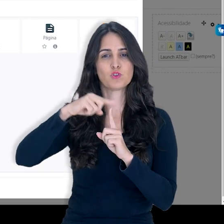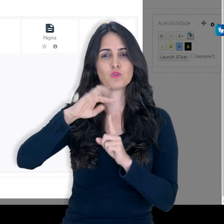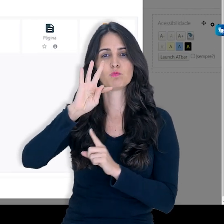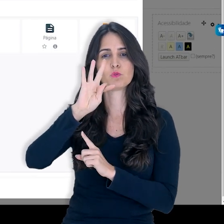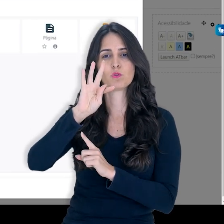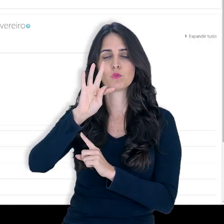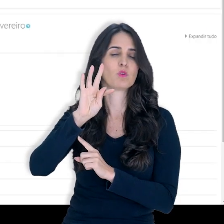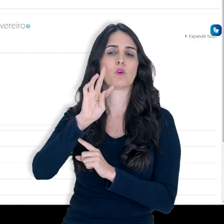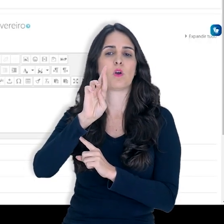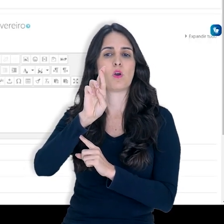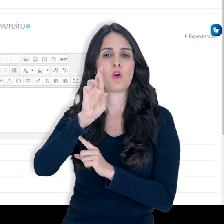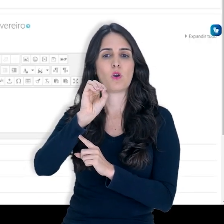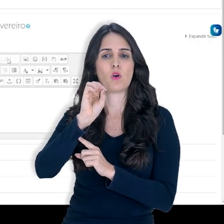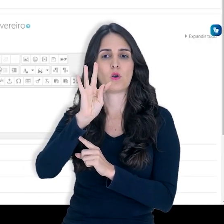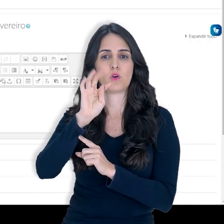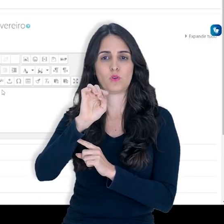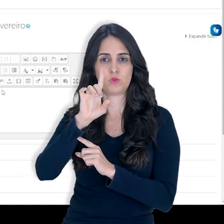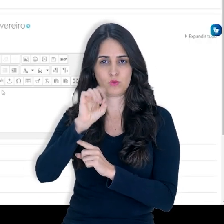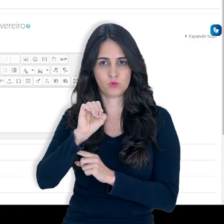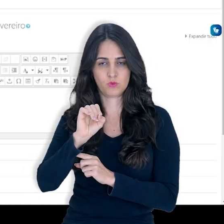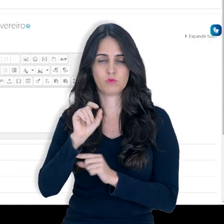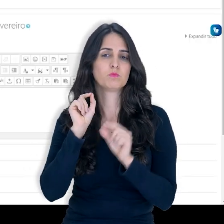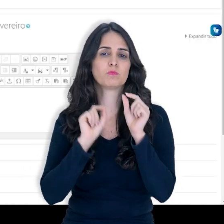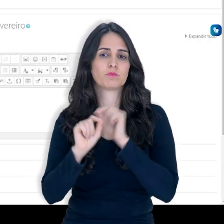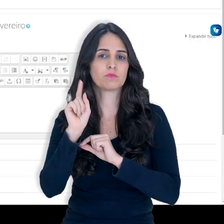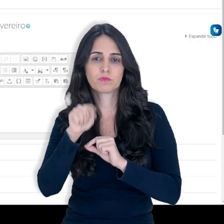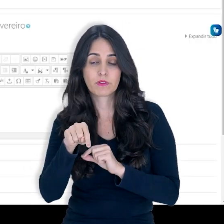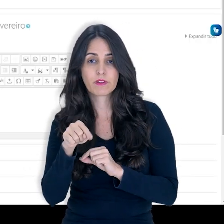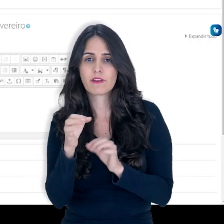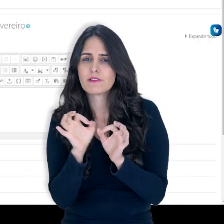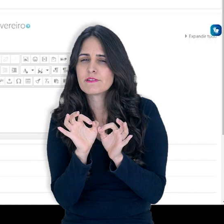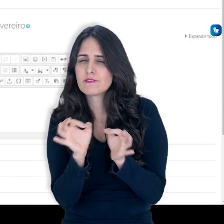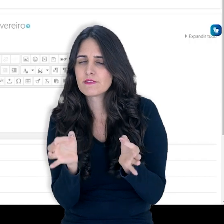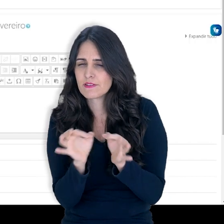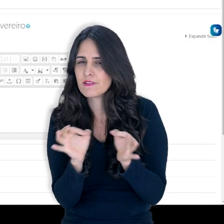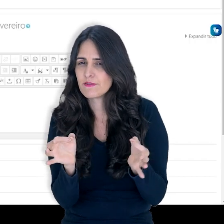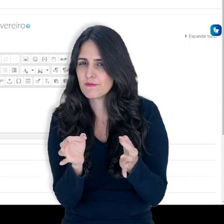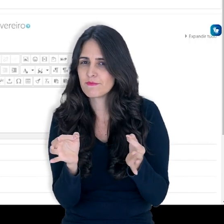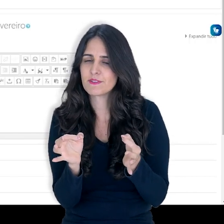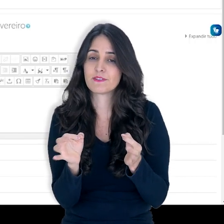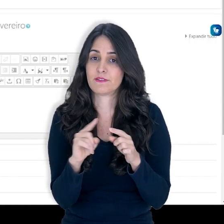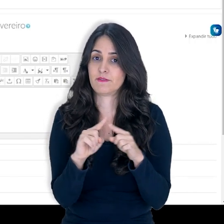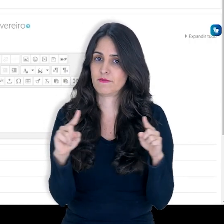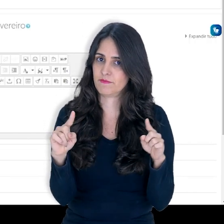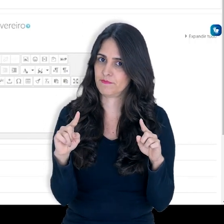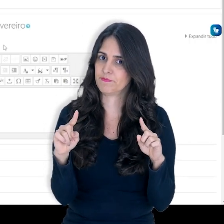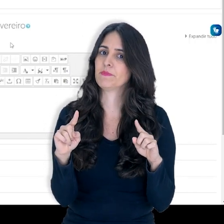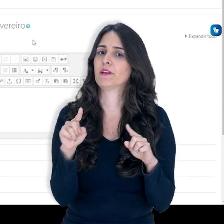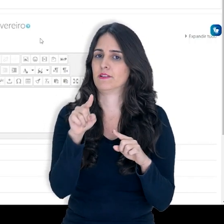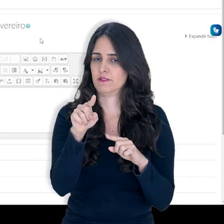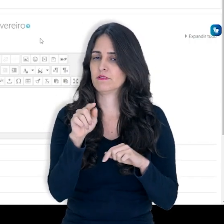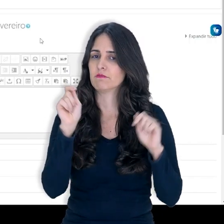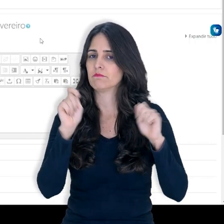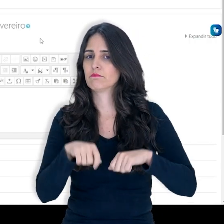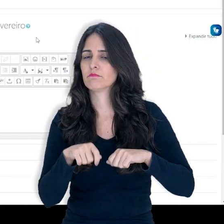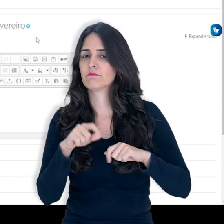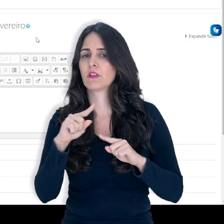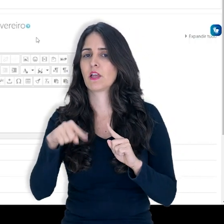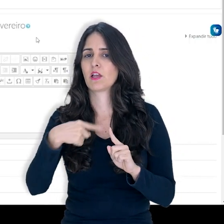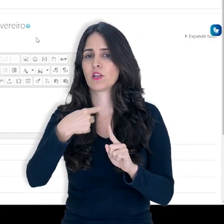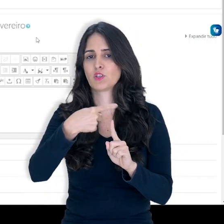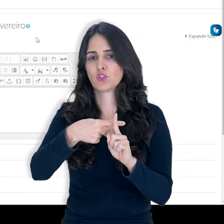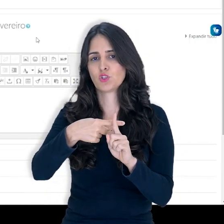rótulo, adicionar um novo rótulo. O recurso rótulo em si é muito simples, porém você